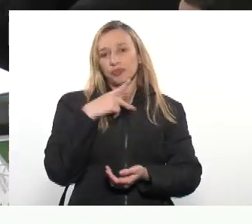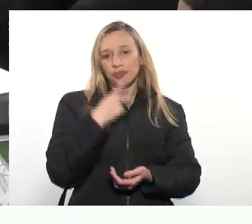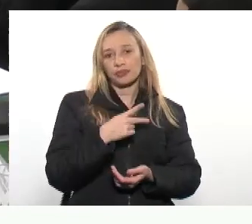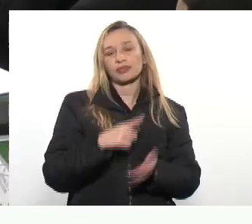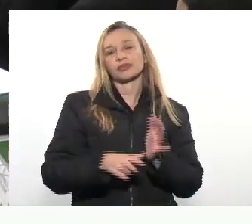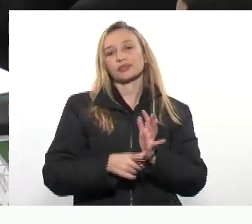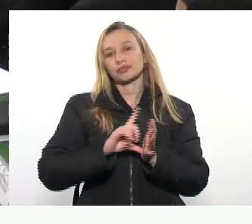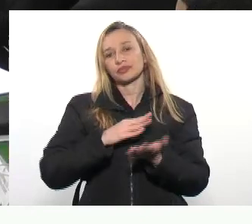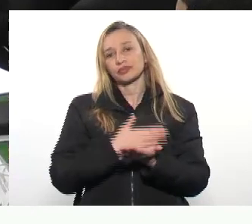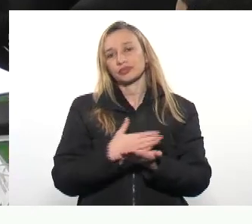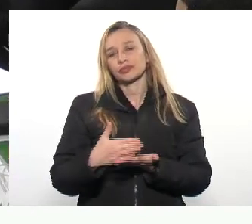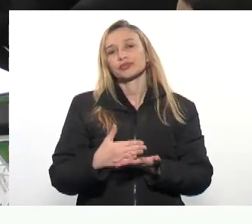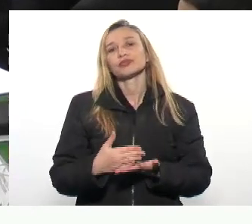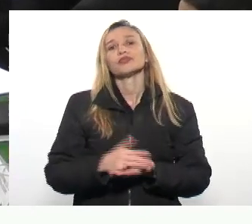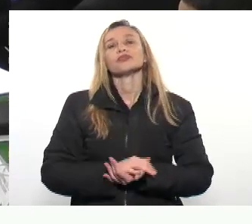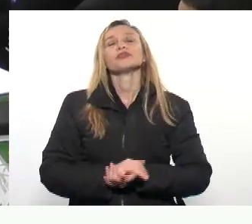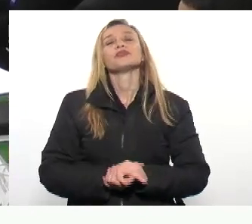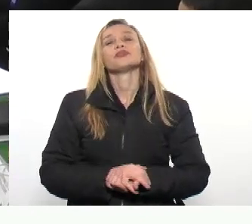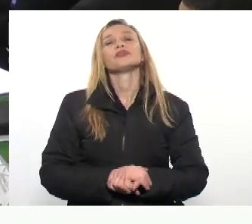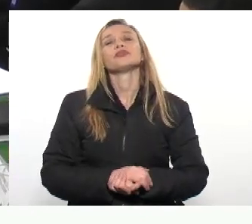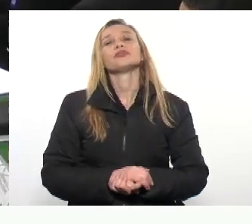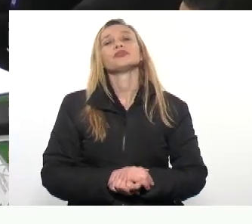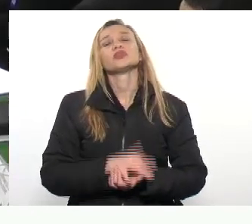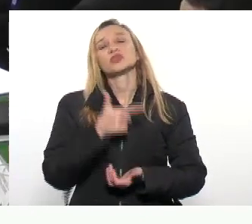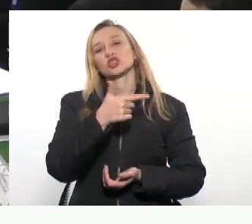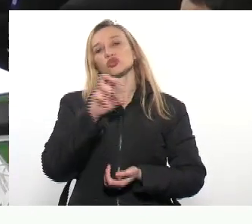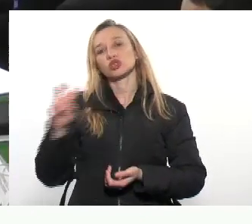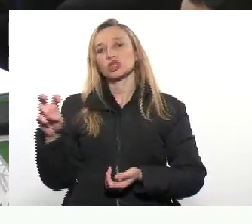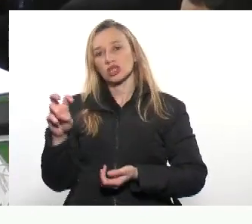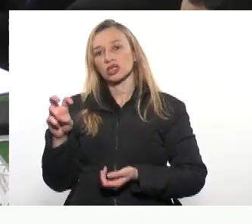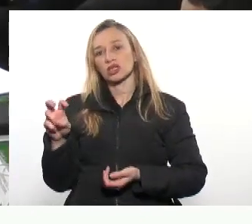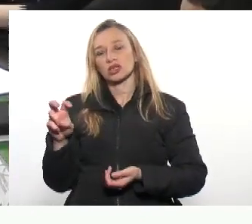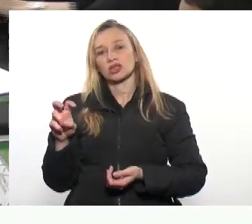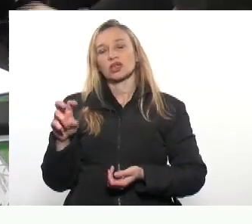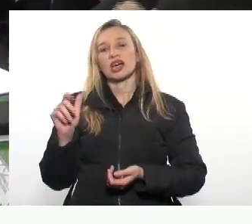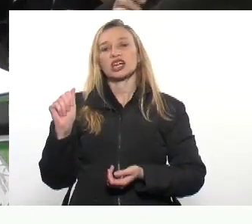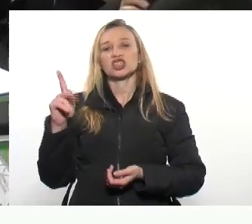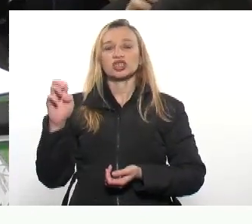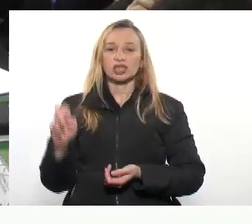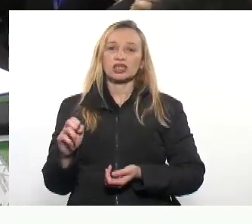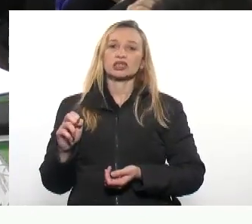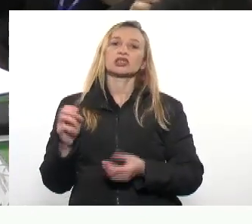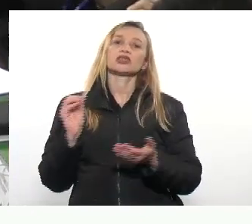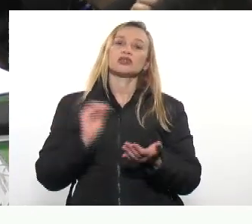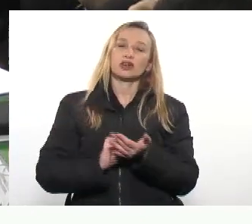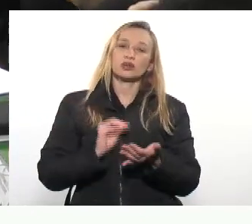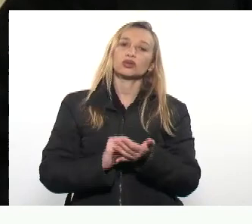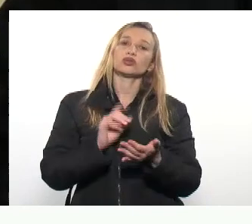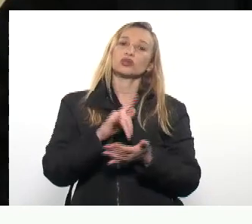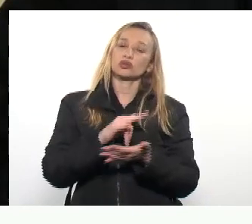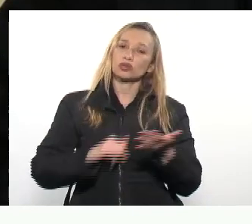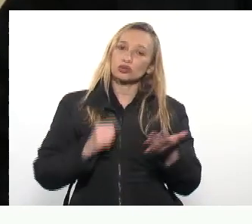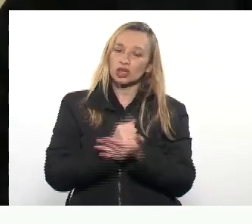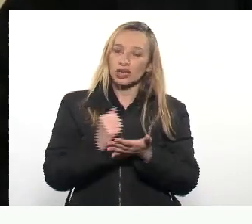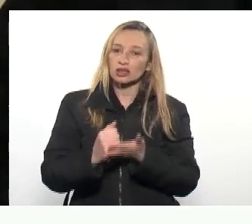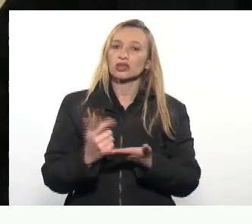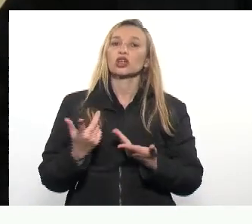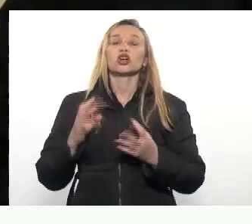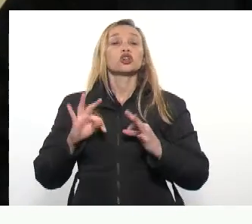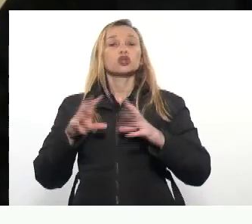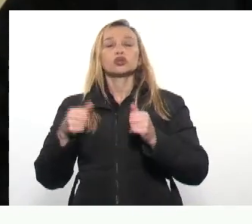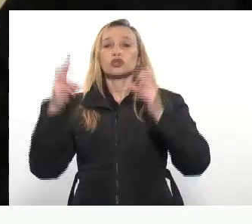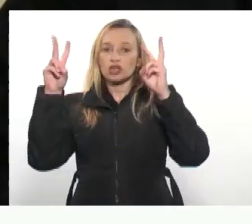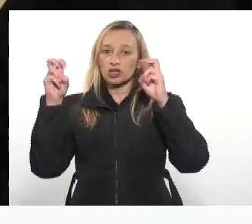dito no início, a Genersa começou a regular a SEDAI em 2015 e não há um contrato. Então, todos esses assuntos, eles quando vêm à baila, eles estão